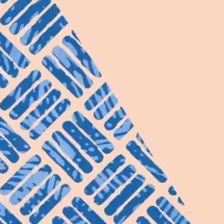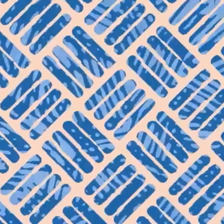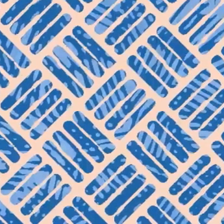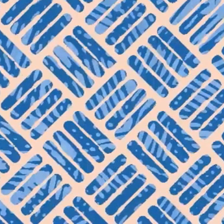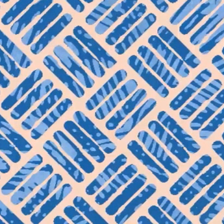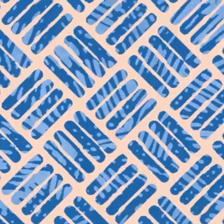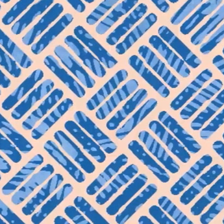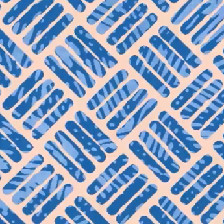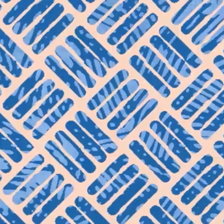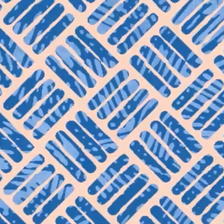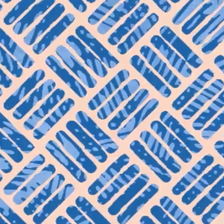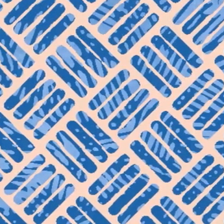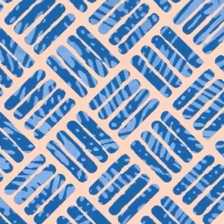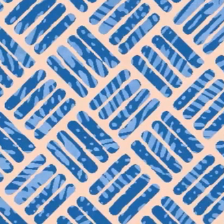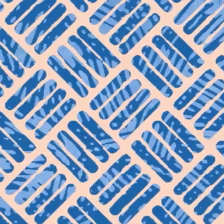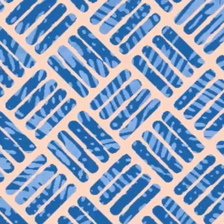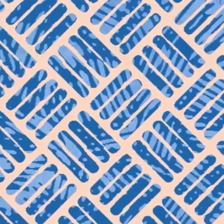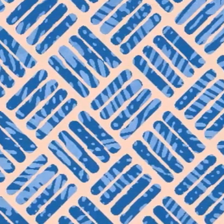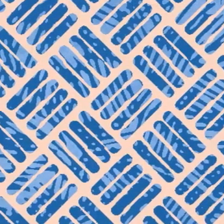E aí